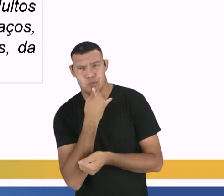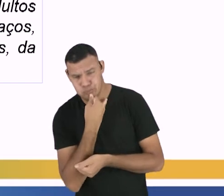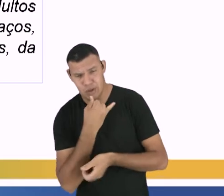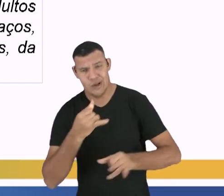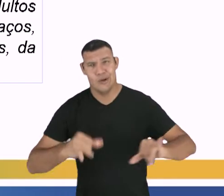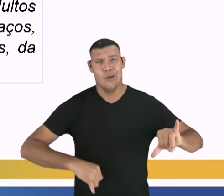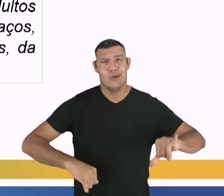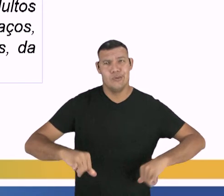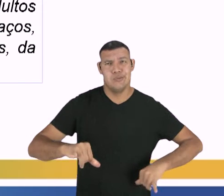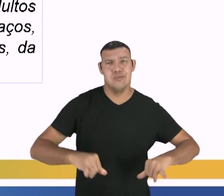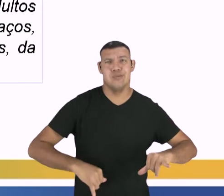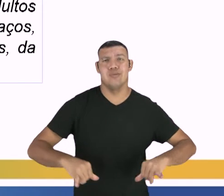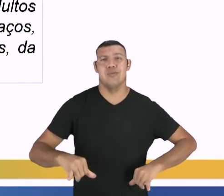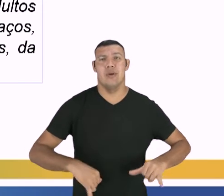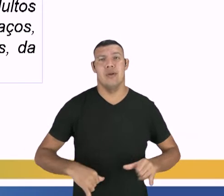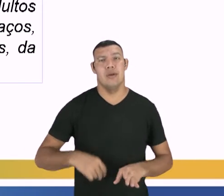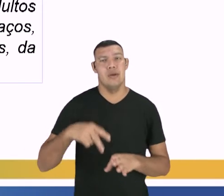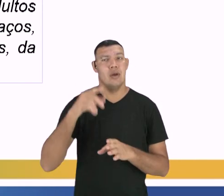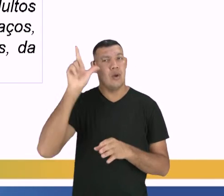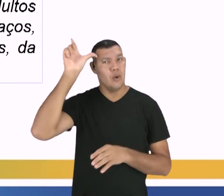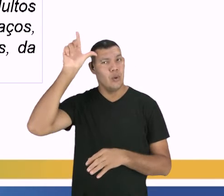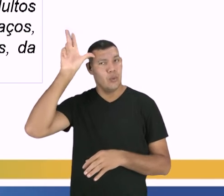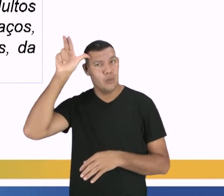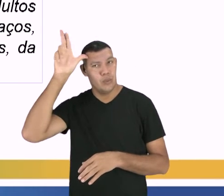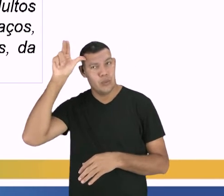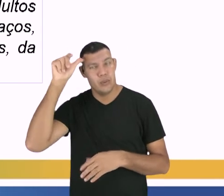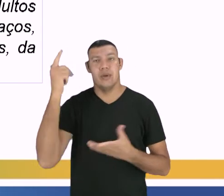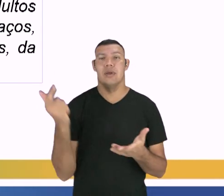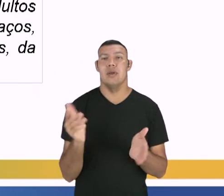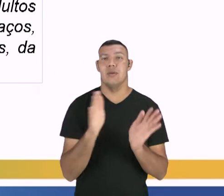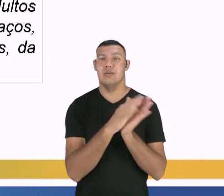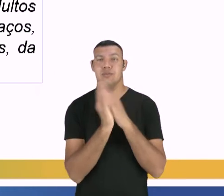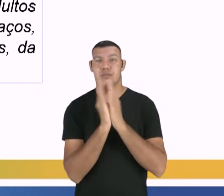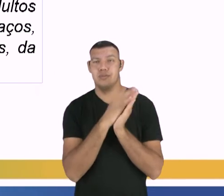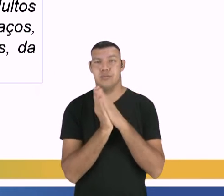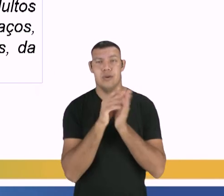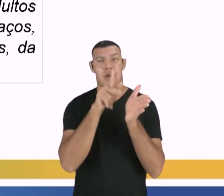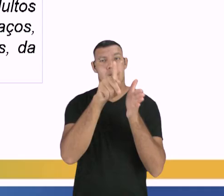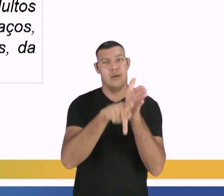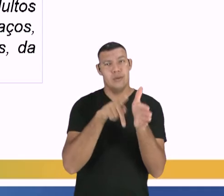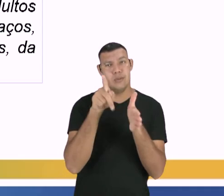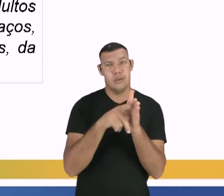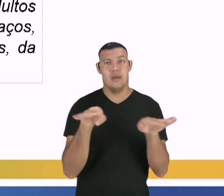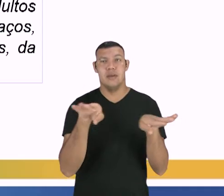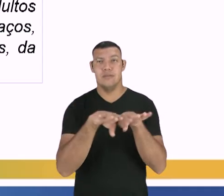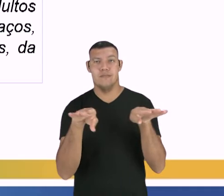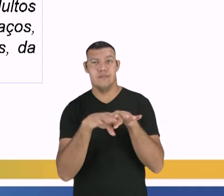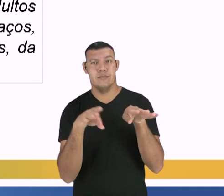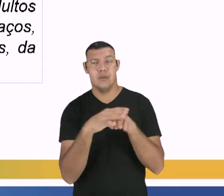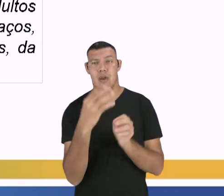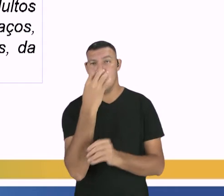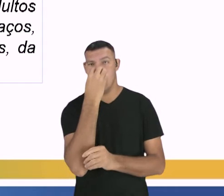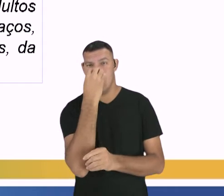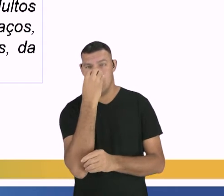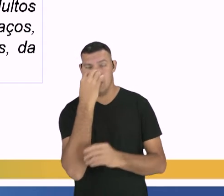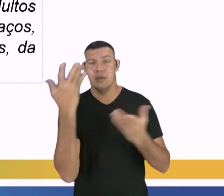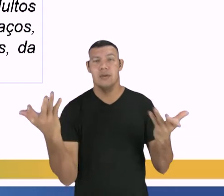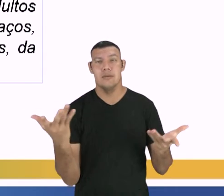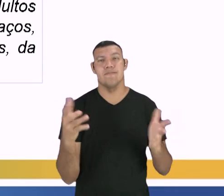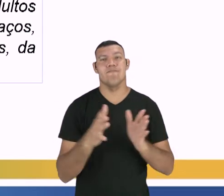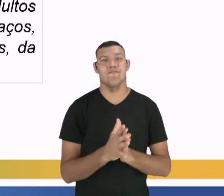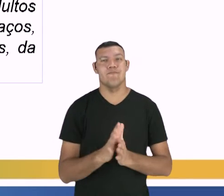pelos cavalinhos e bonecas, os trens e os palhaços, fechados, sufocados em